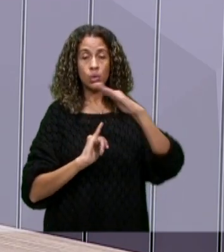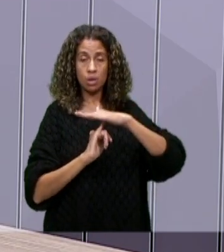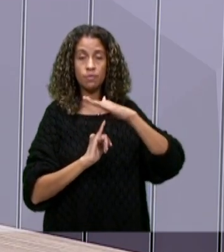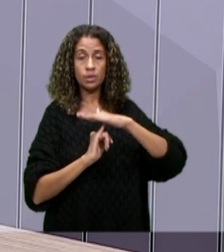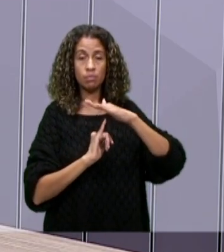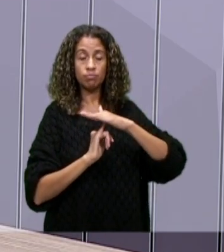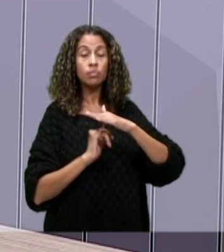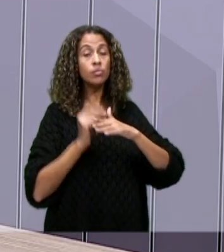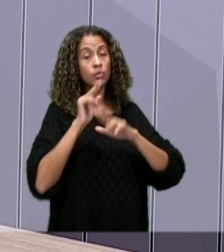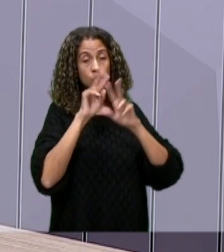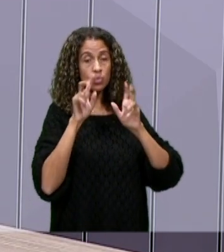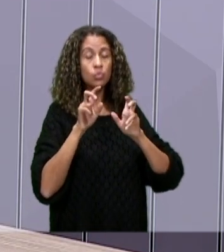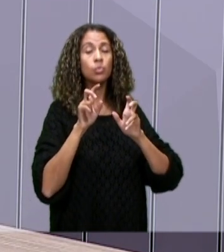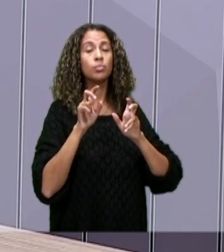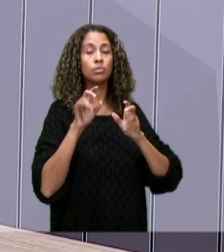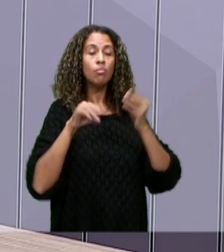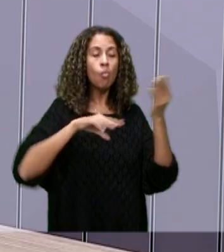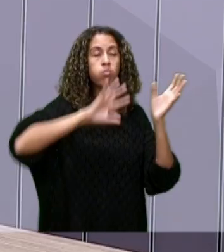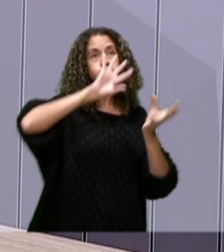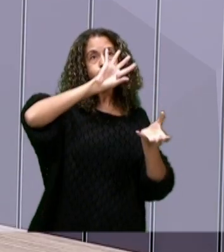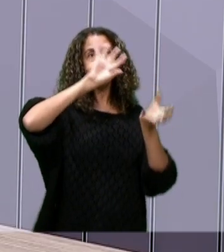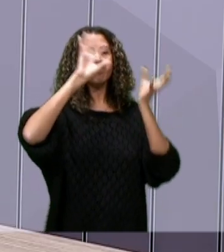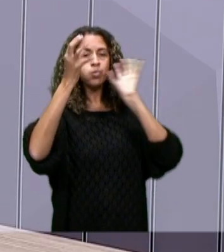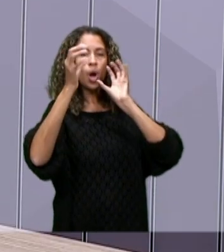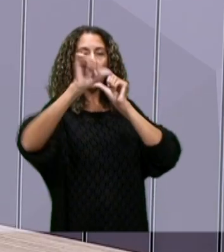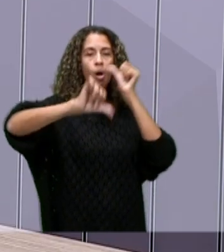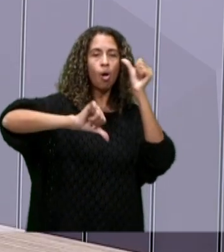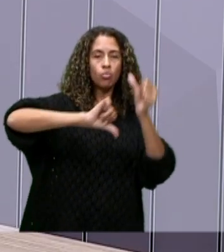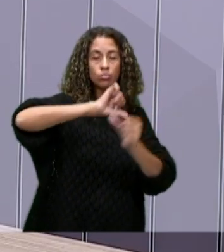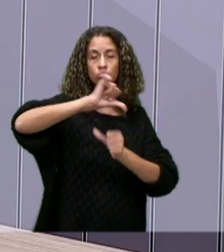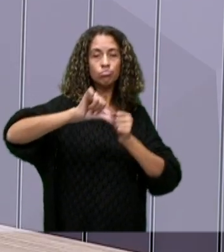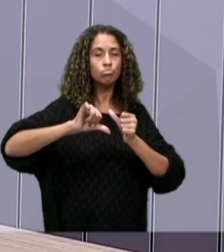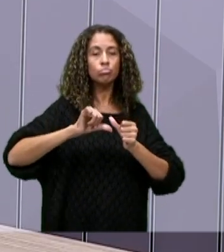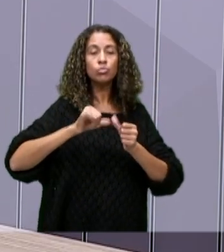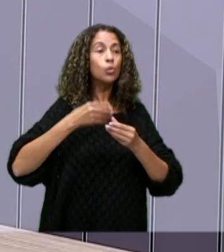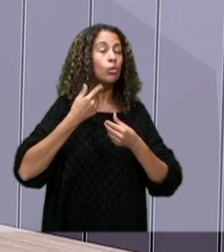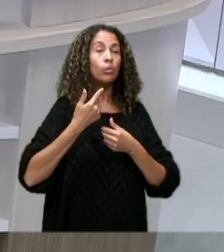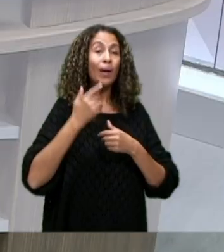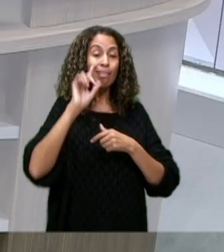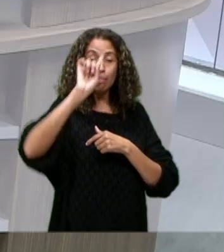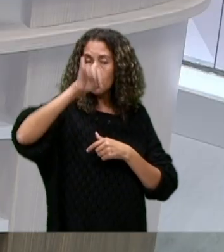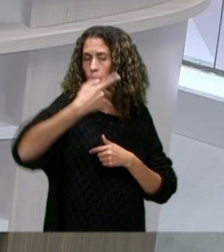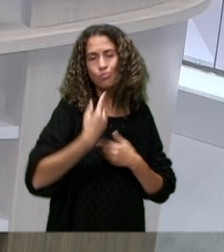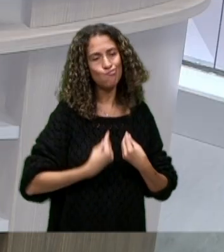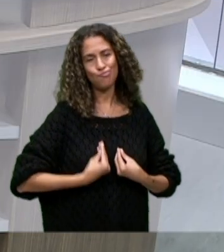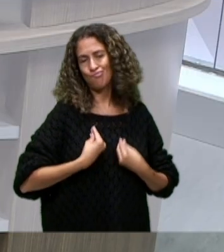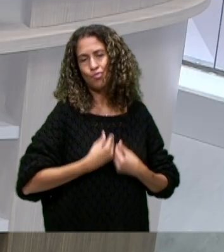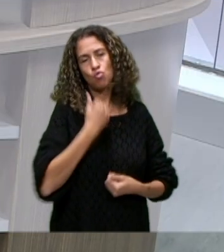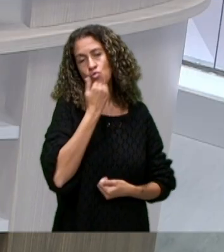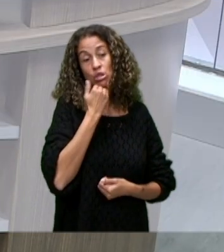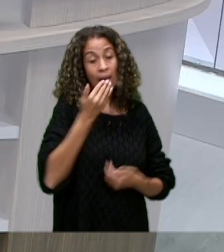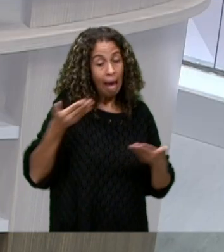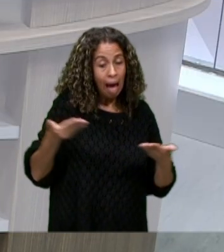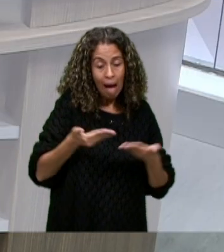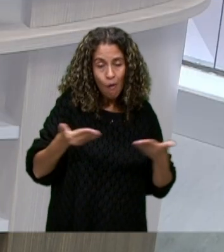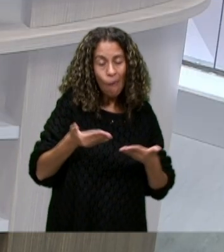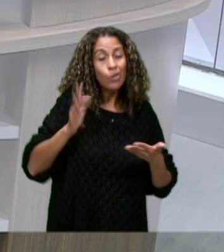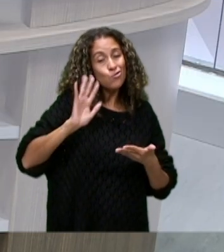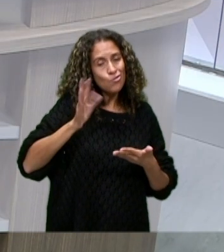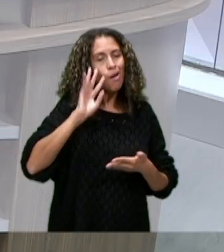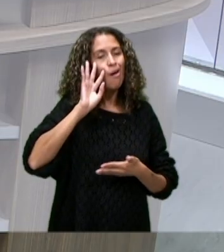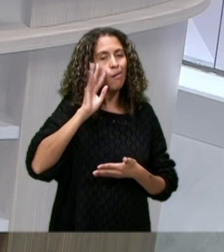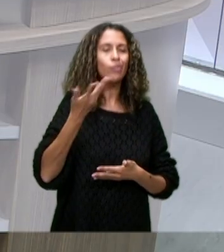exatamente essa questão da mudança climática, de que não tem mais para depois. Sim, agora, já está acontecendo e isso já é